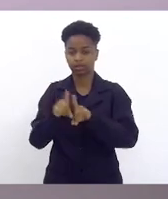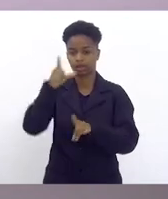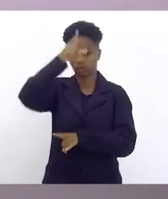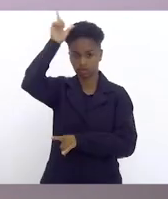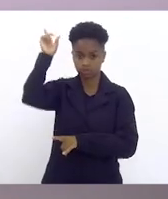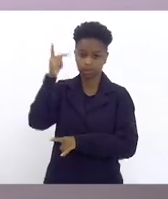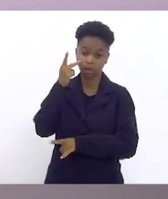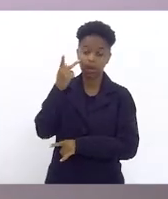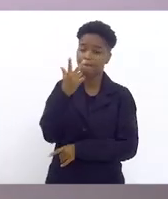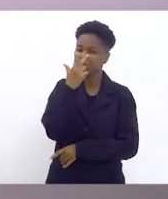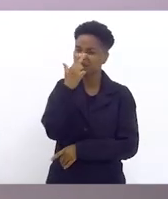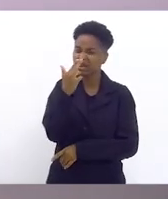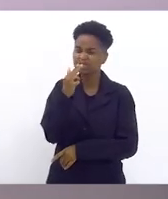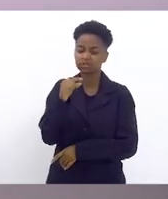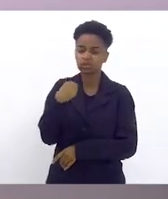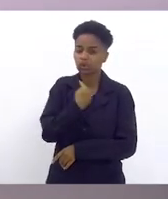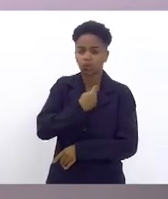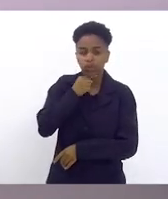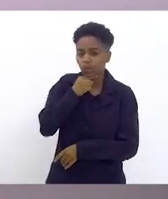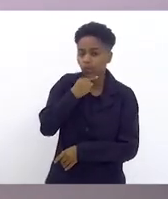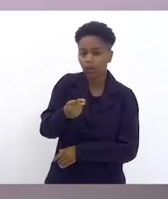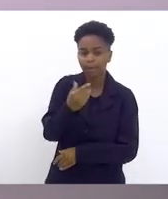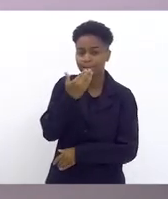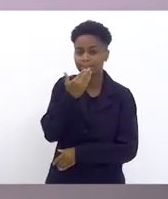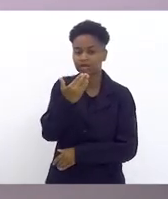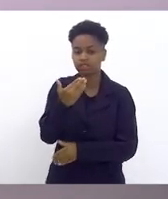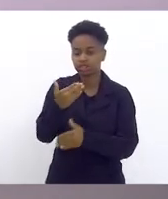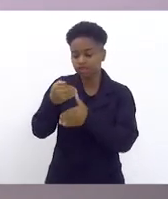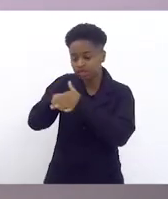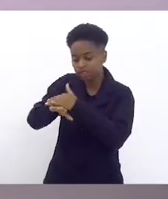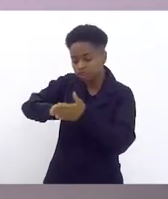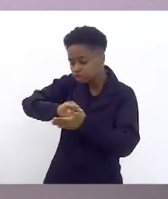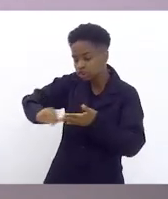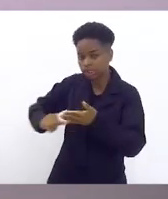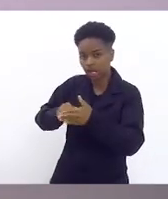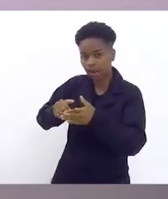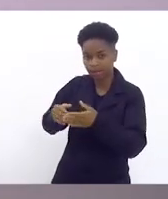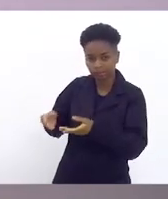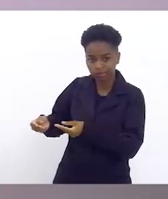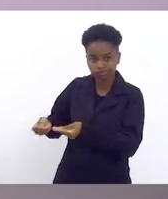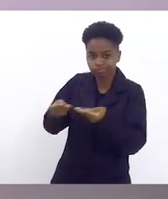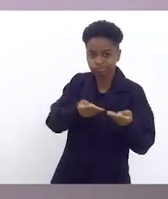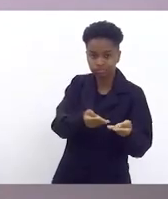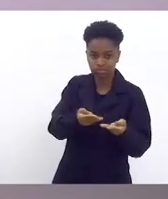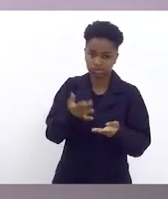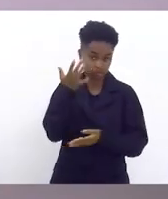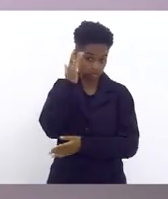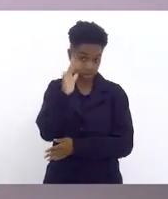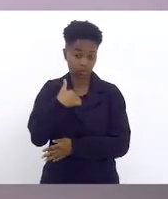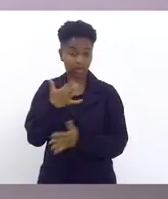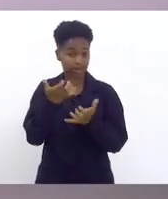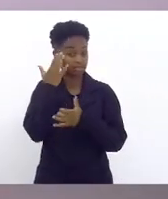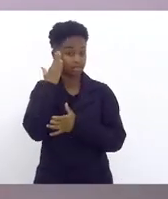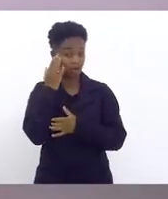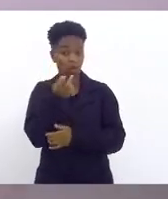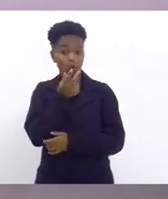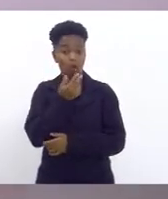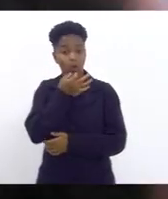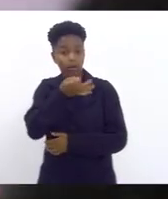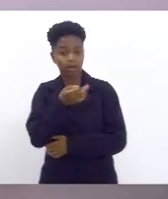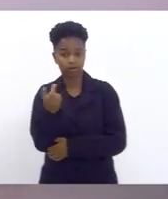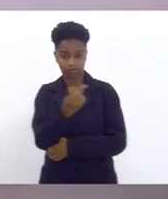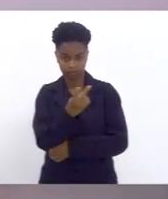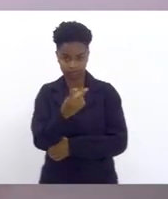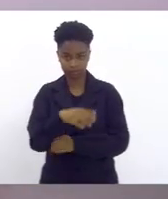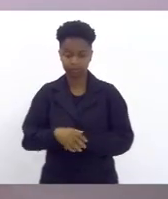que nós não teríamos poder para pedir o desativamento não sei teria que ouvir o deputado nesse sentido